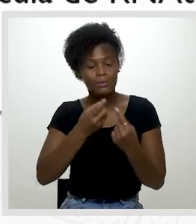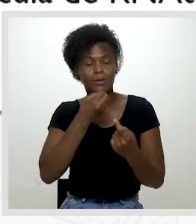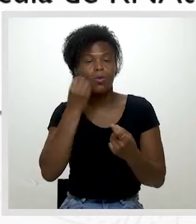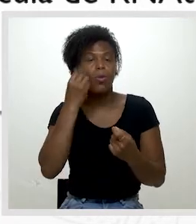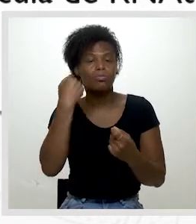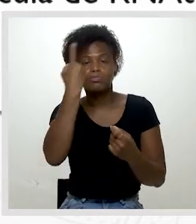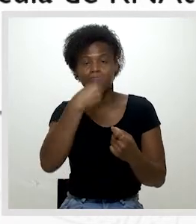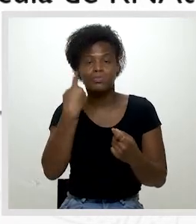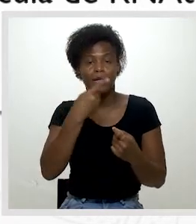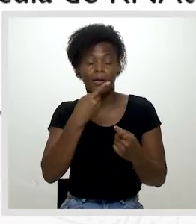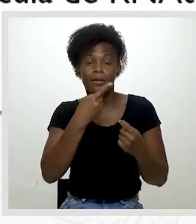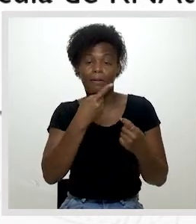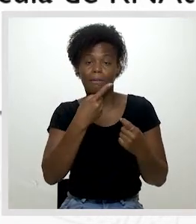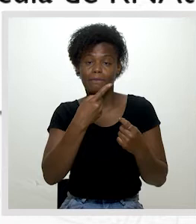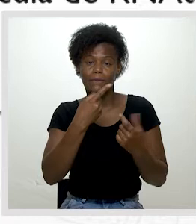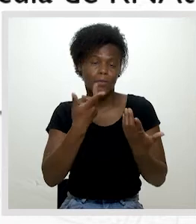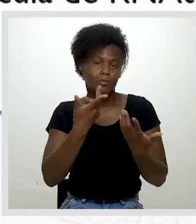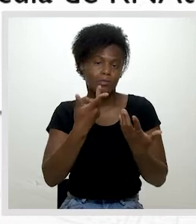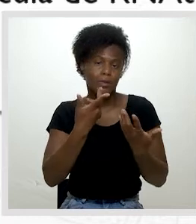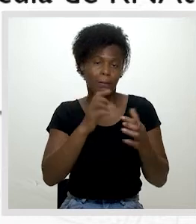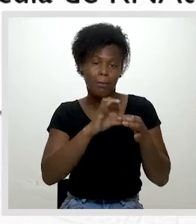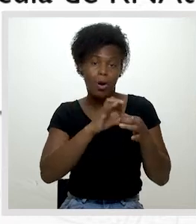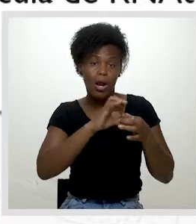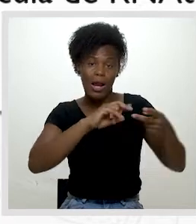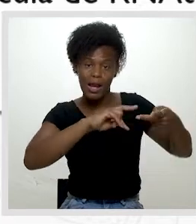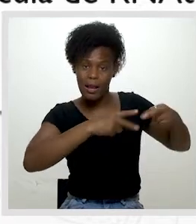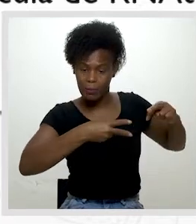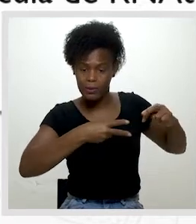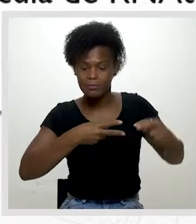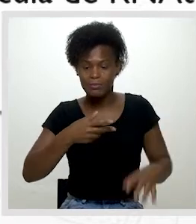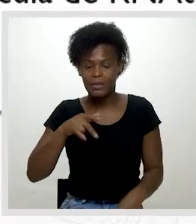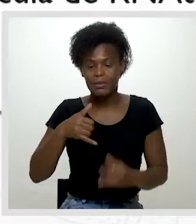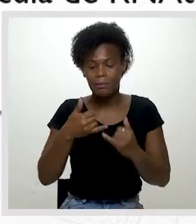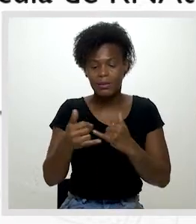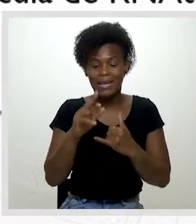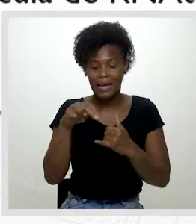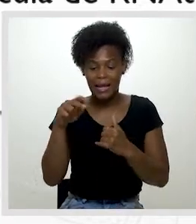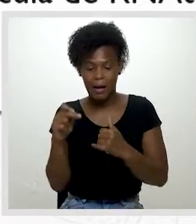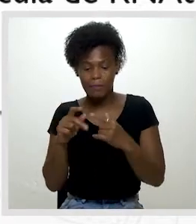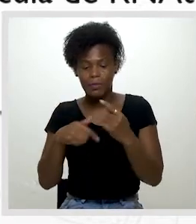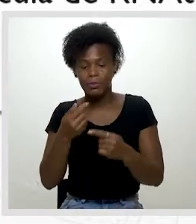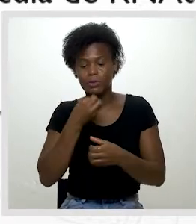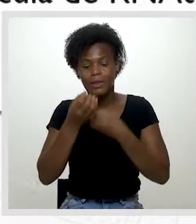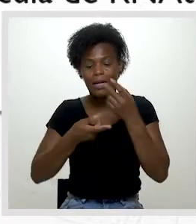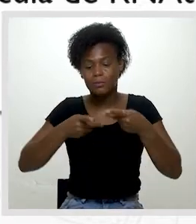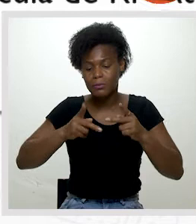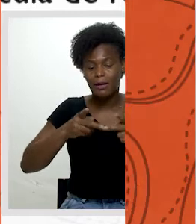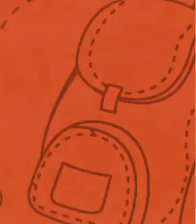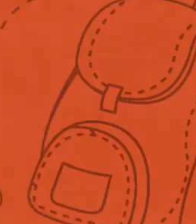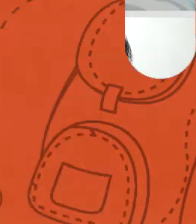transferência, explicar o mecanismo de fixação de um aminoácido à molécula de RNA de transferência.